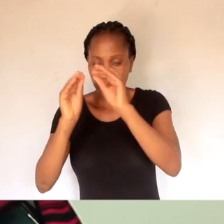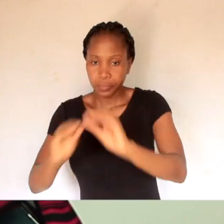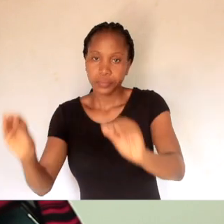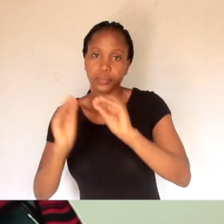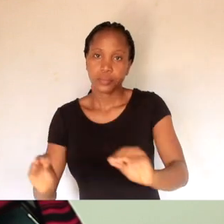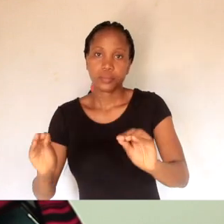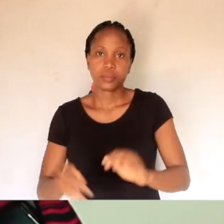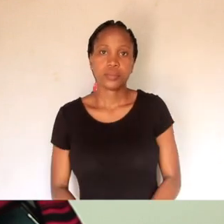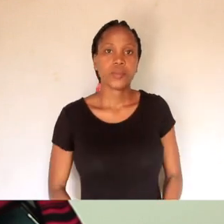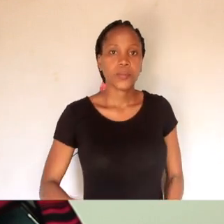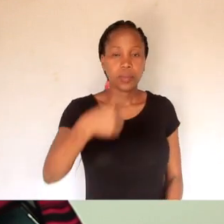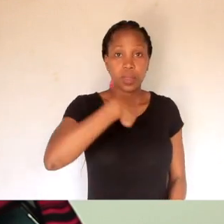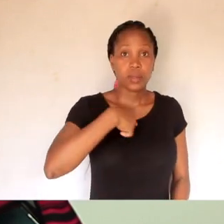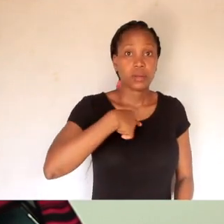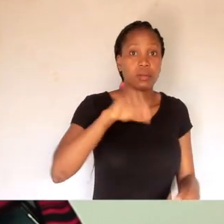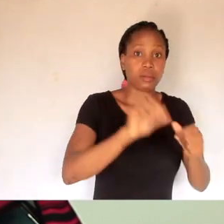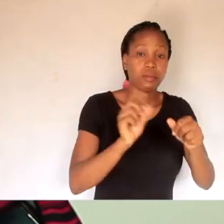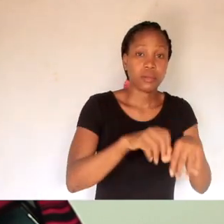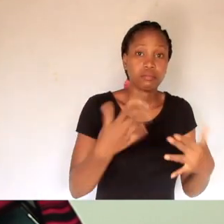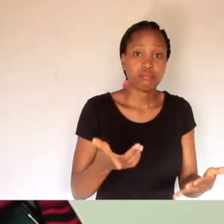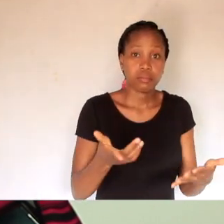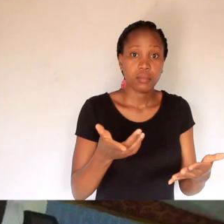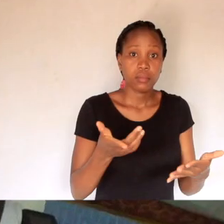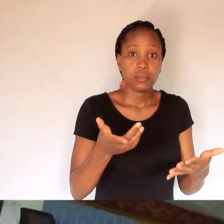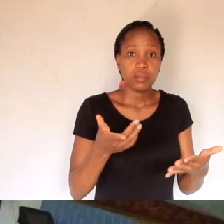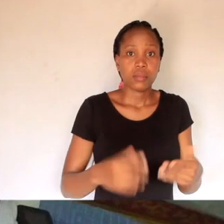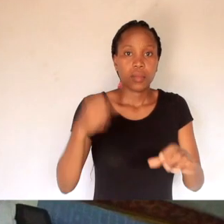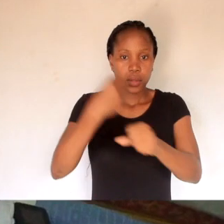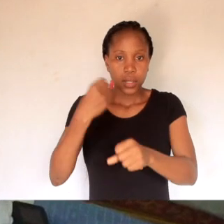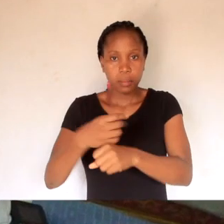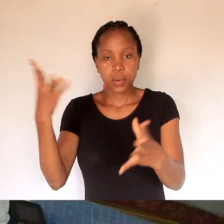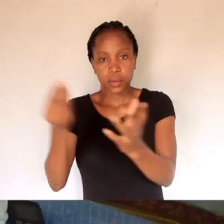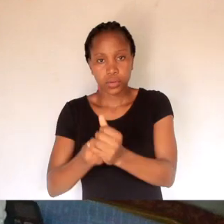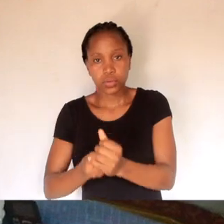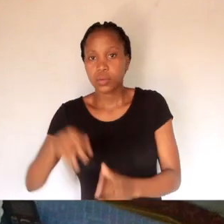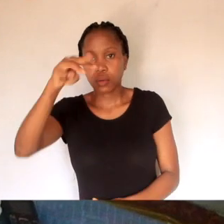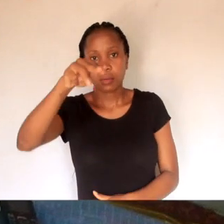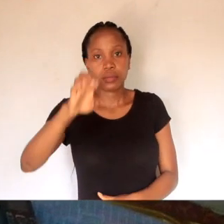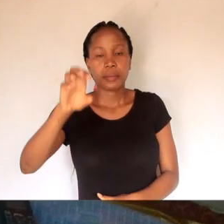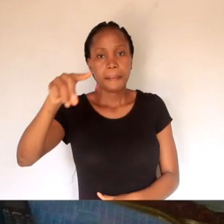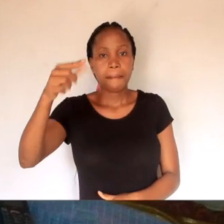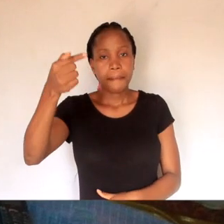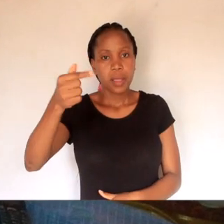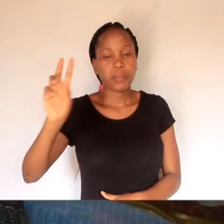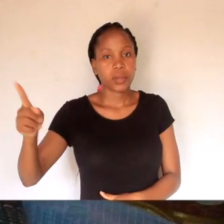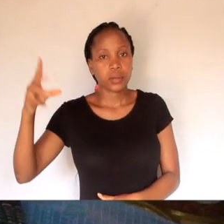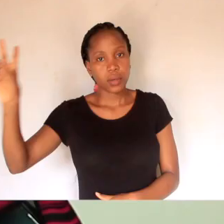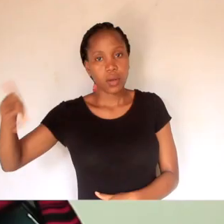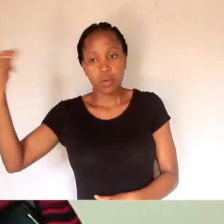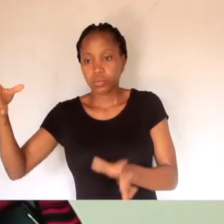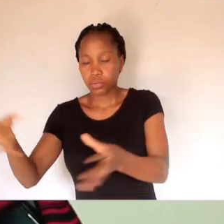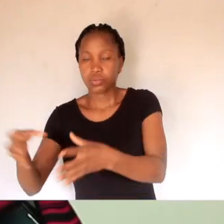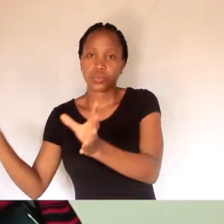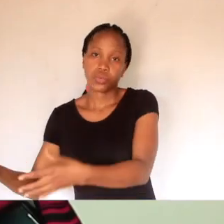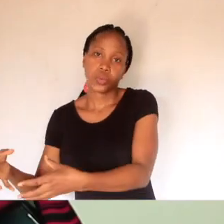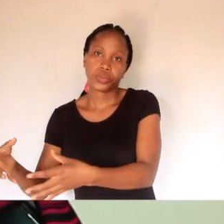Eu faço a ligação com o MEPT e também com outras redes lusófonas, com outros países na área da